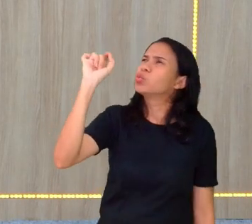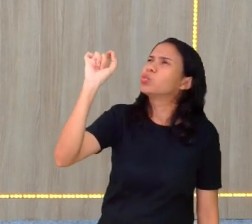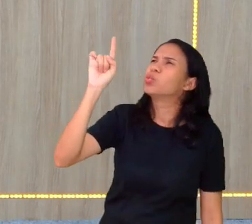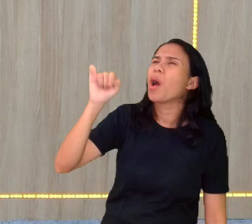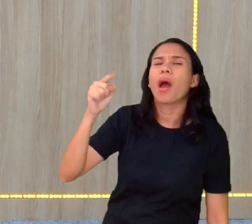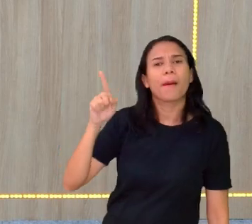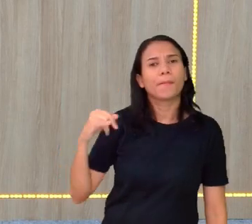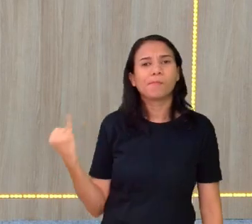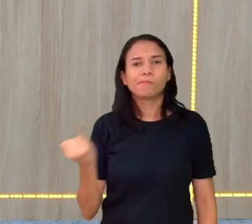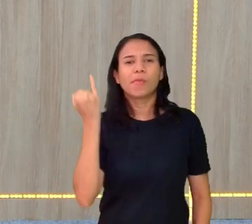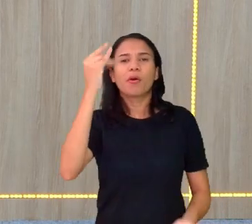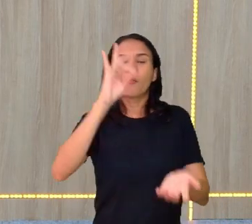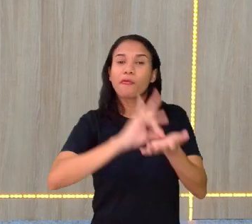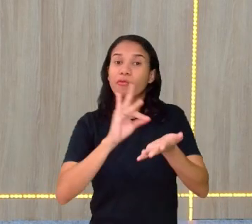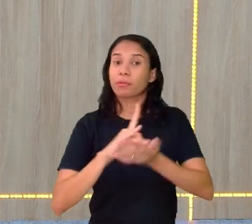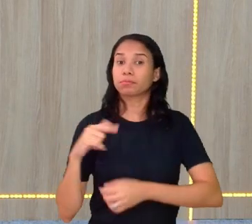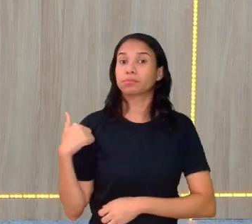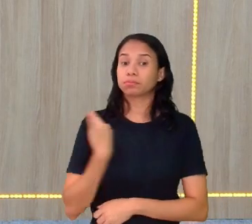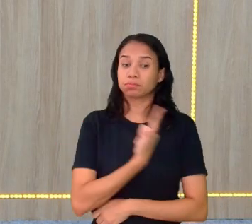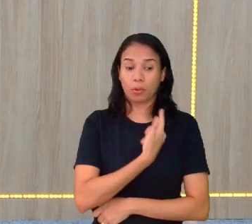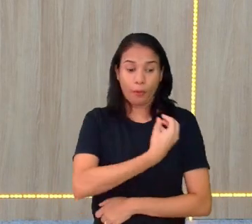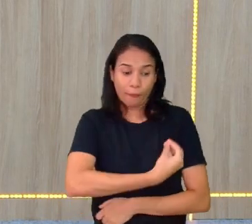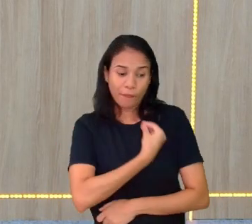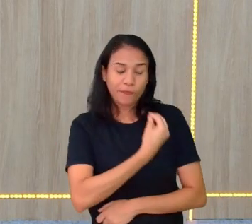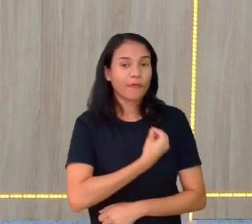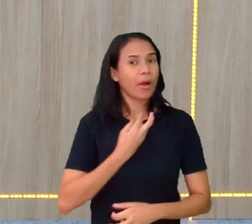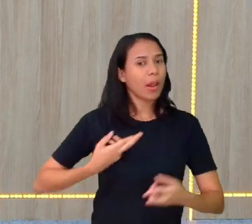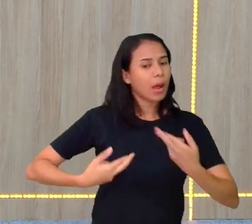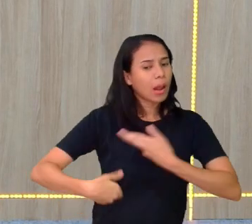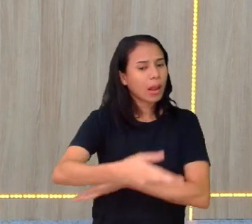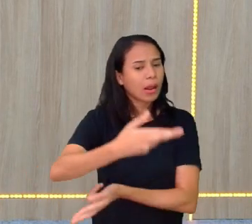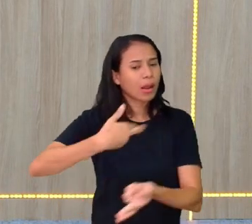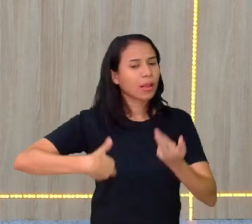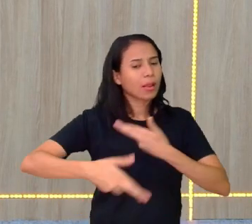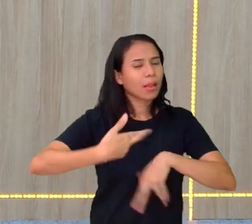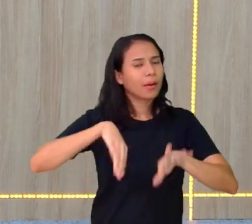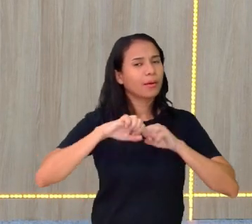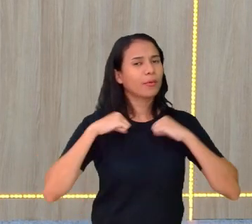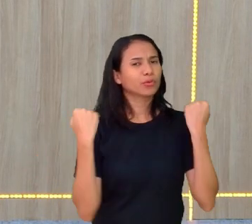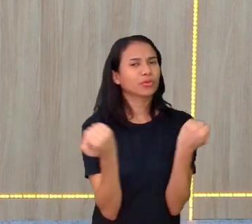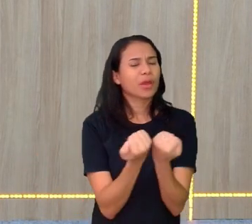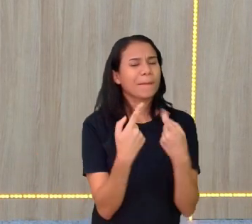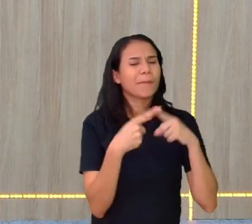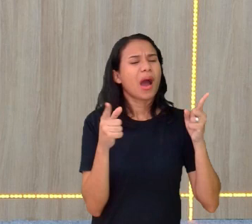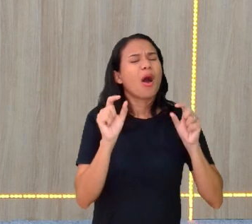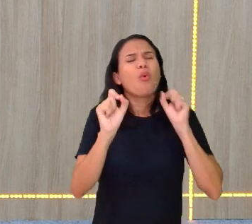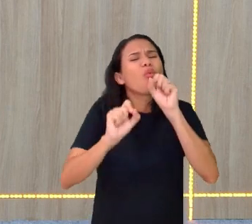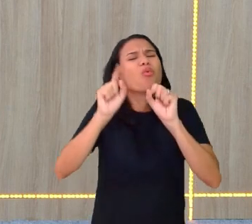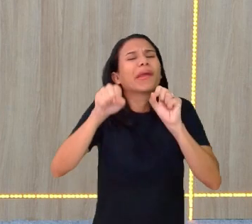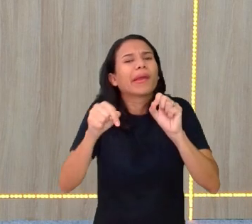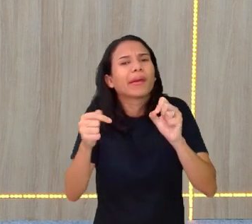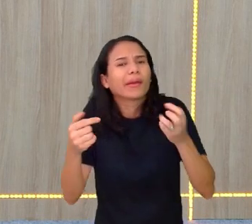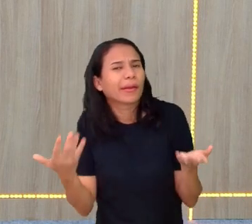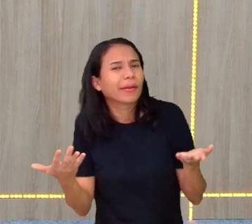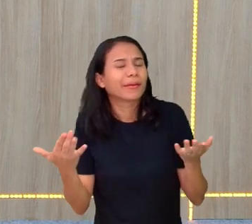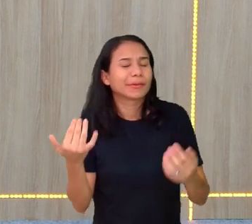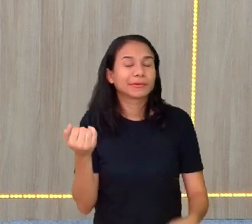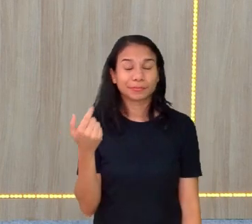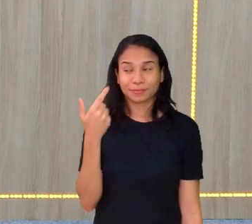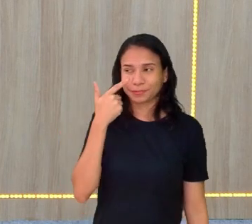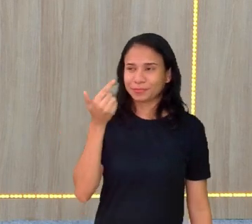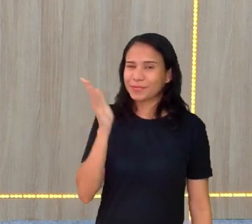é tão importante, né, nas nossas vidas, nas nossas relações sociais, né? Eu já dei